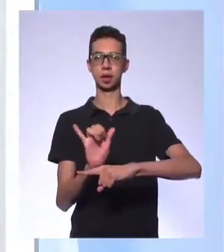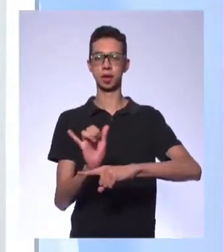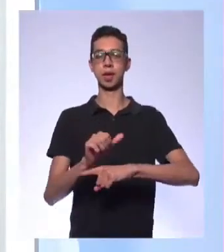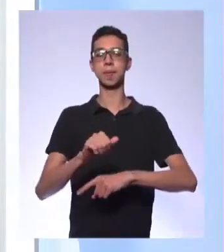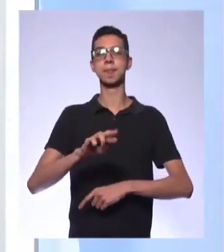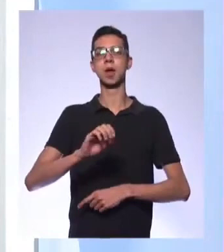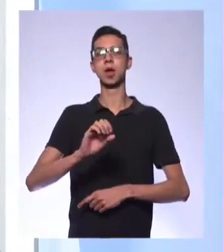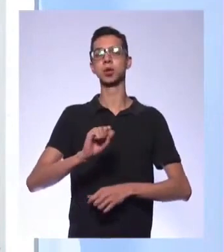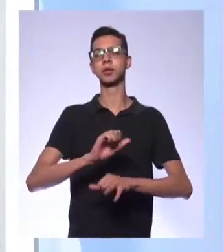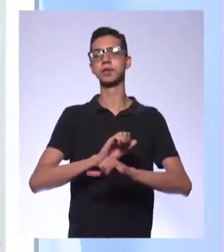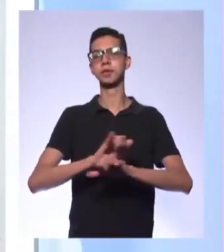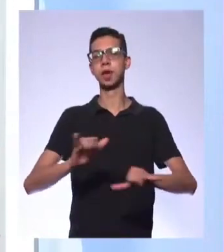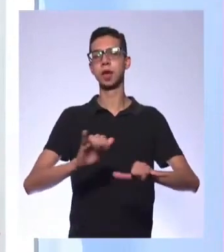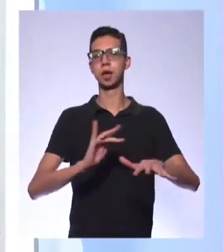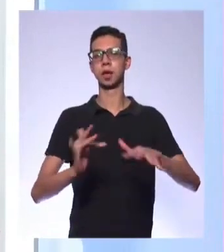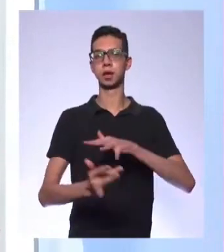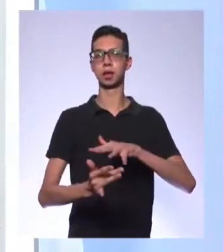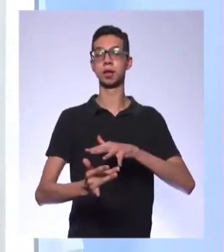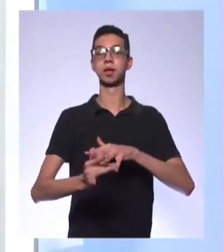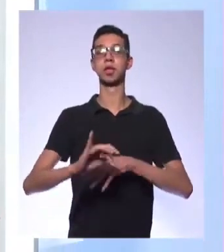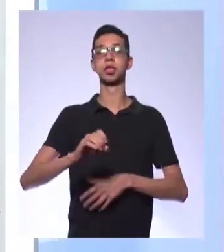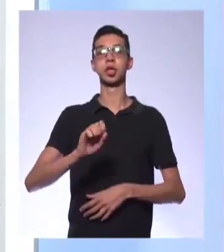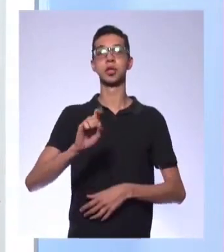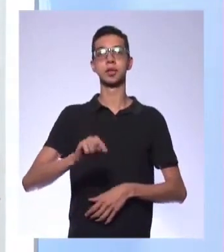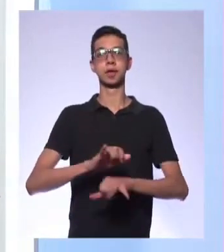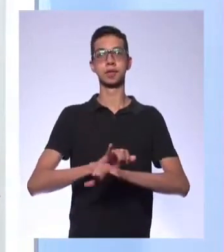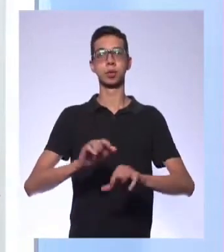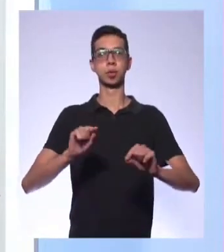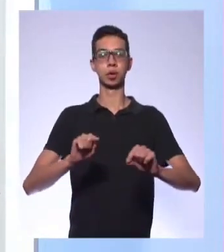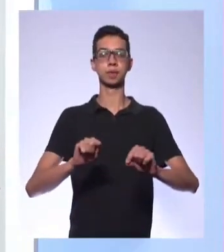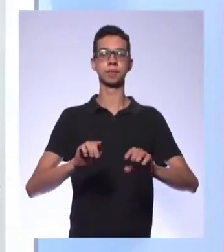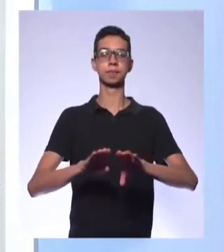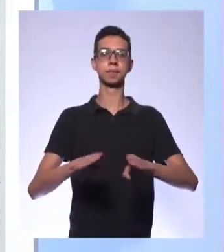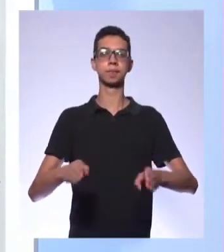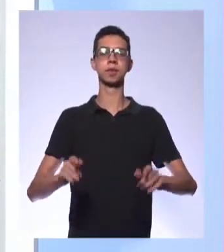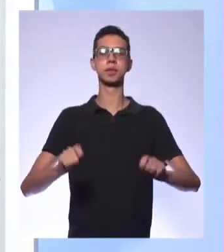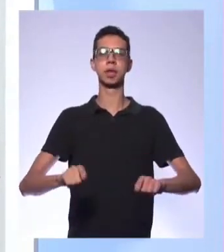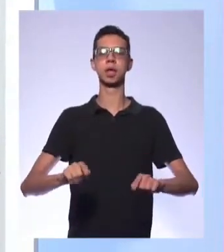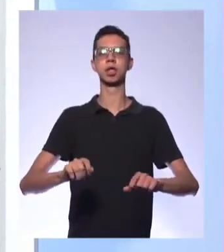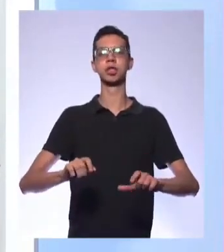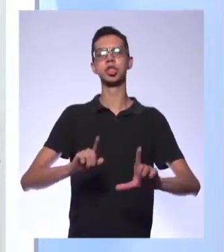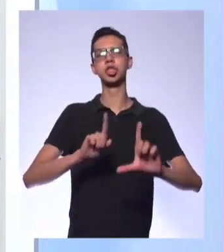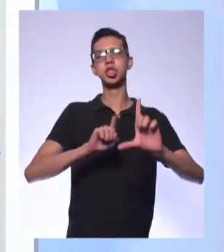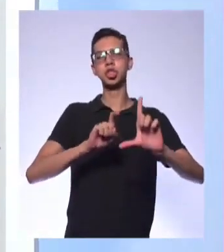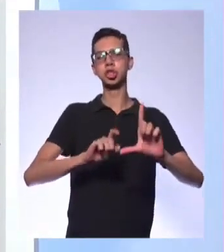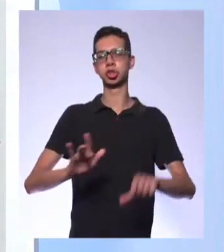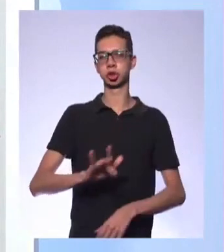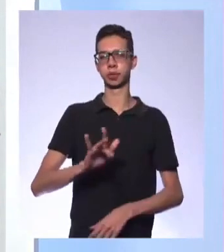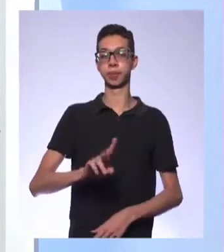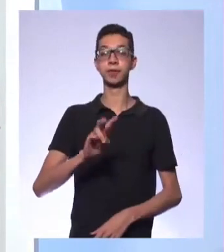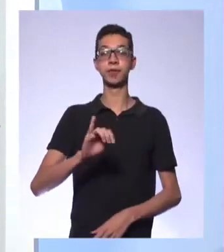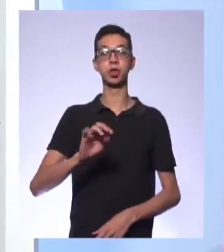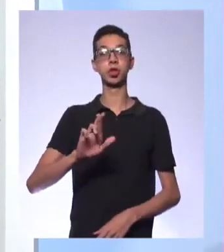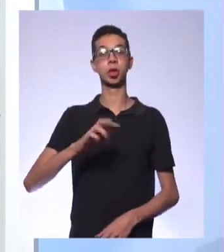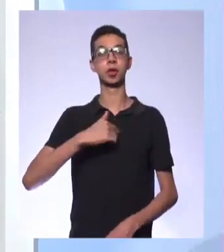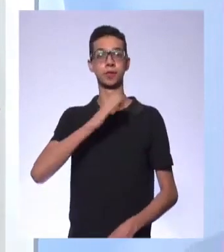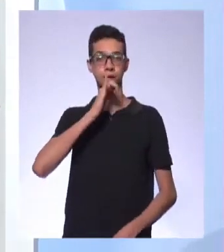José, mesas digitalizadoras. Vitor. Do Vitor eu vou deixar por último. Joel, jogos.